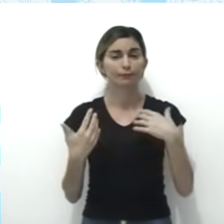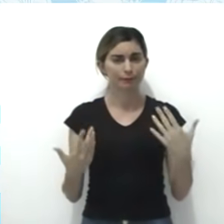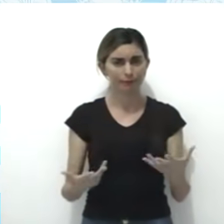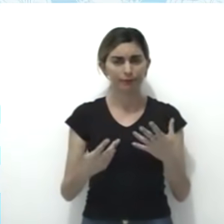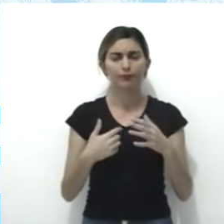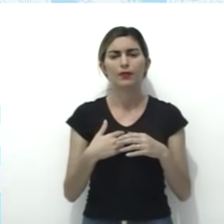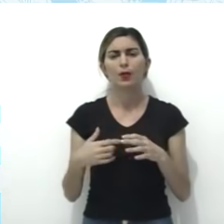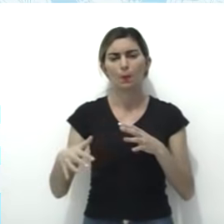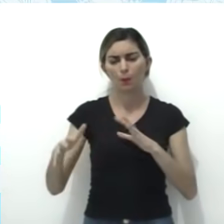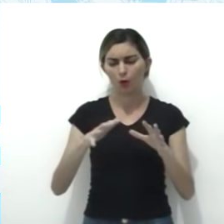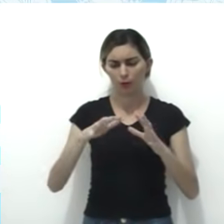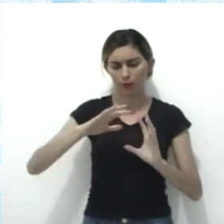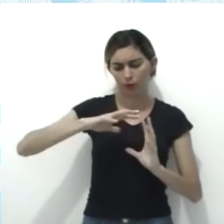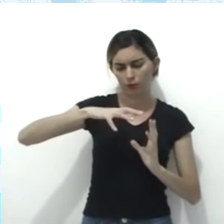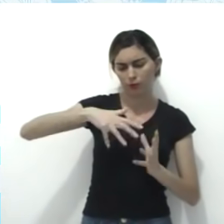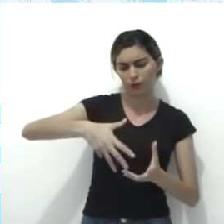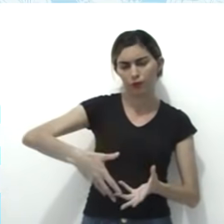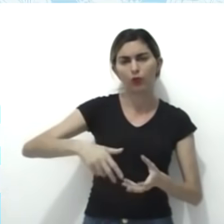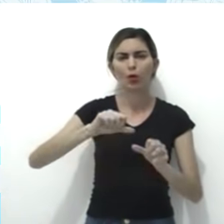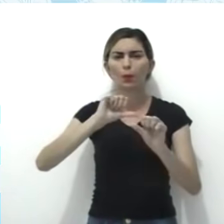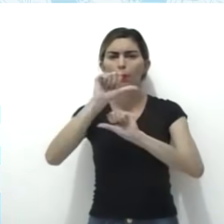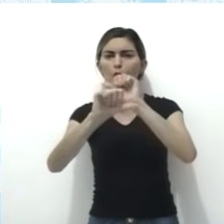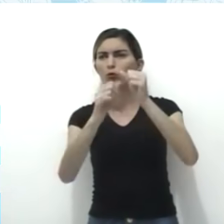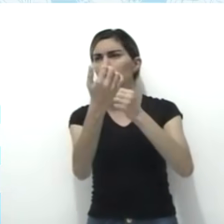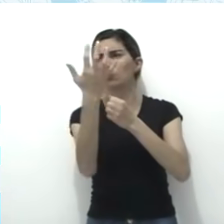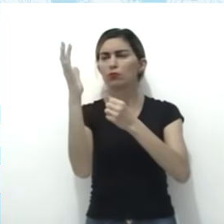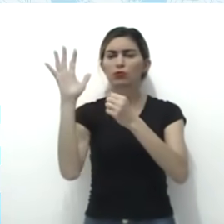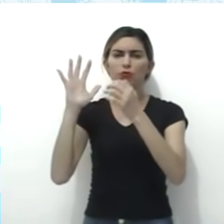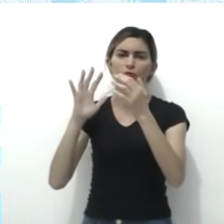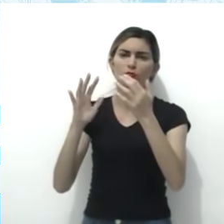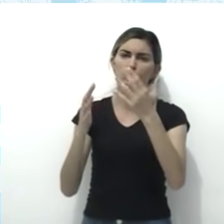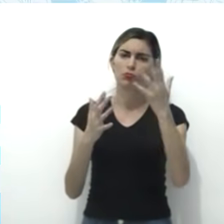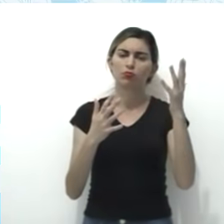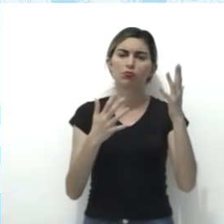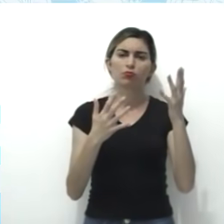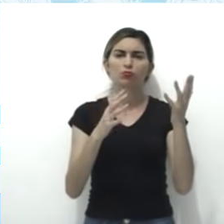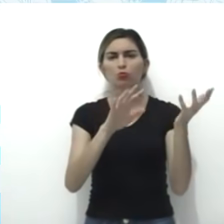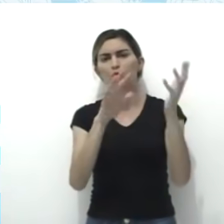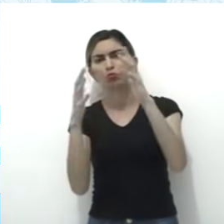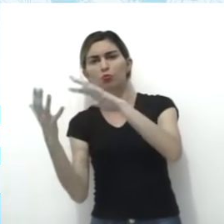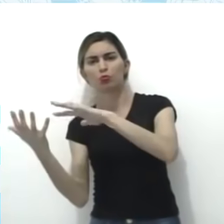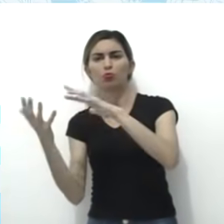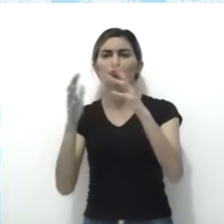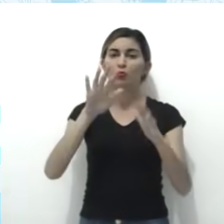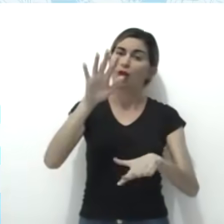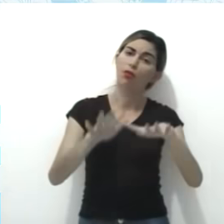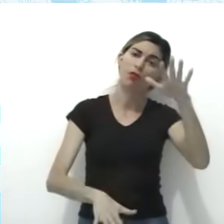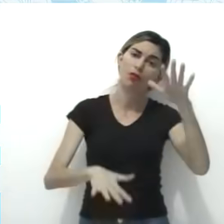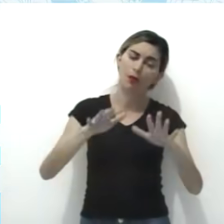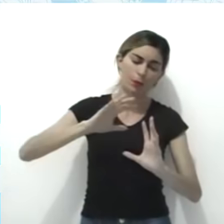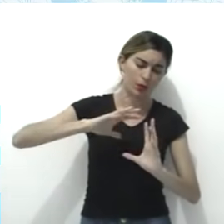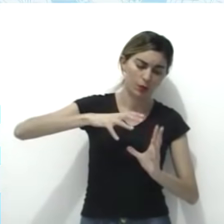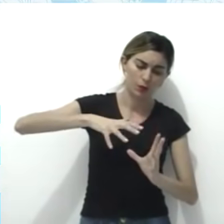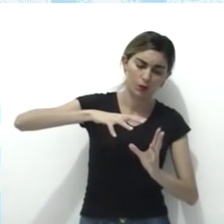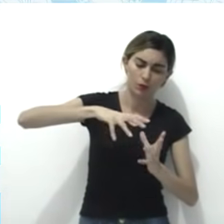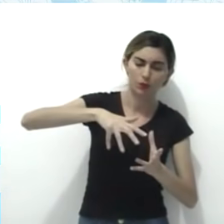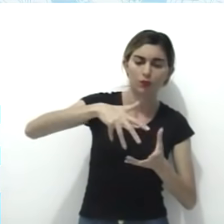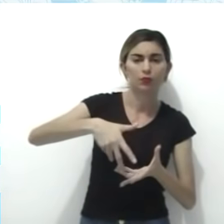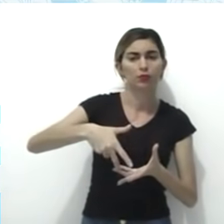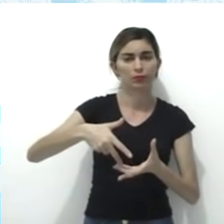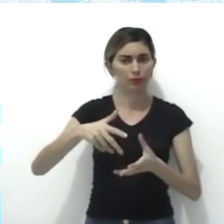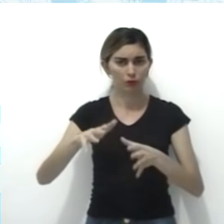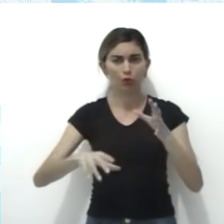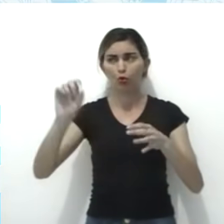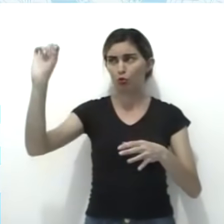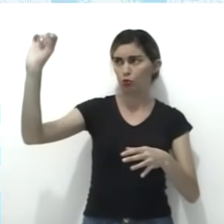que influencia nas estações do ano dependendo da posição que o planeta terra se